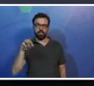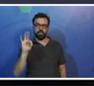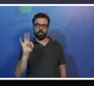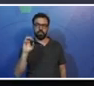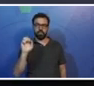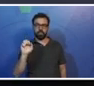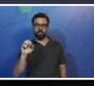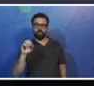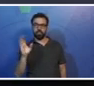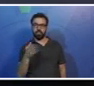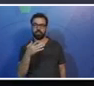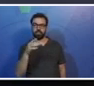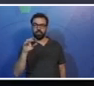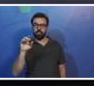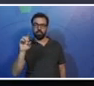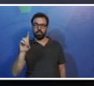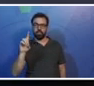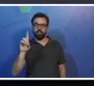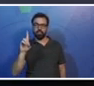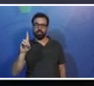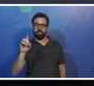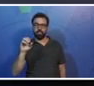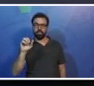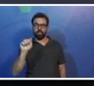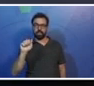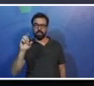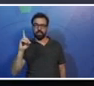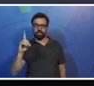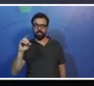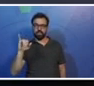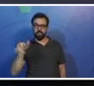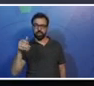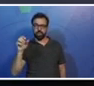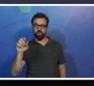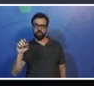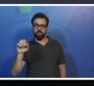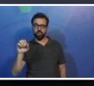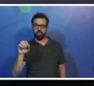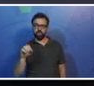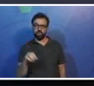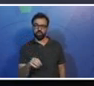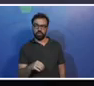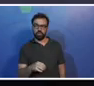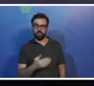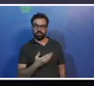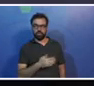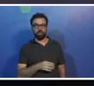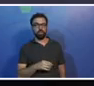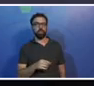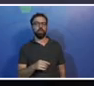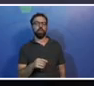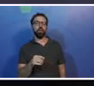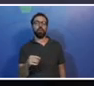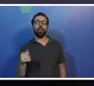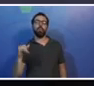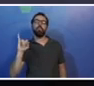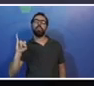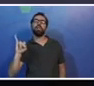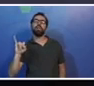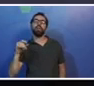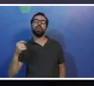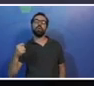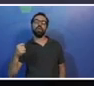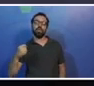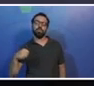Adiposo, aditivo, adivinho. Alternativa C, adjacente,